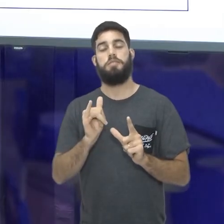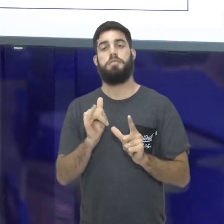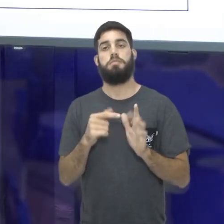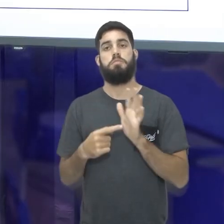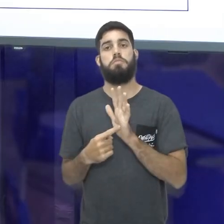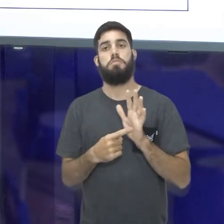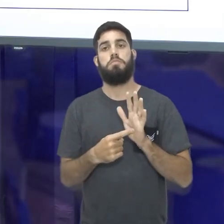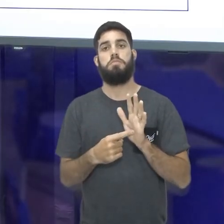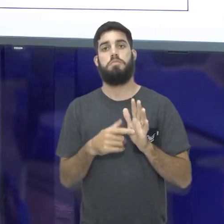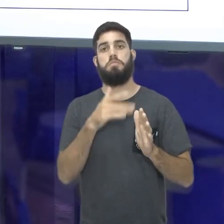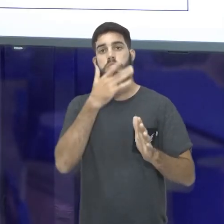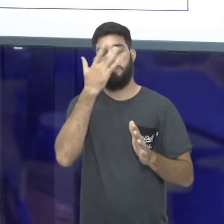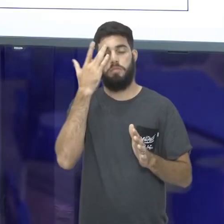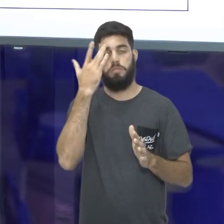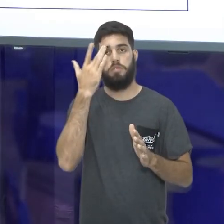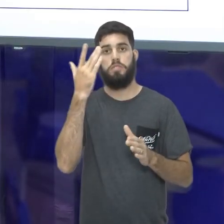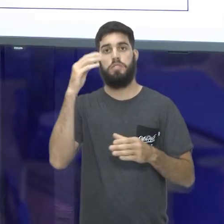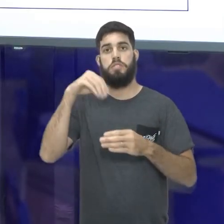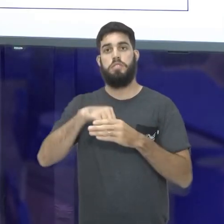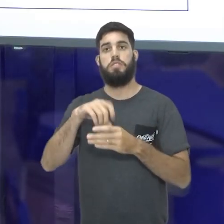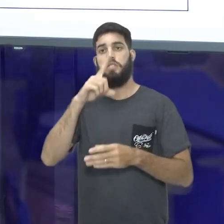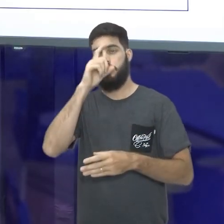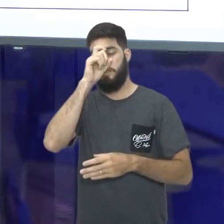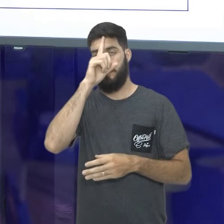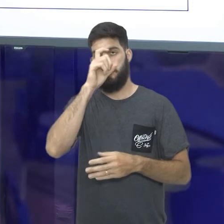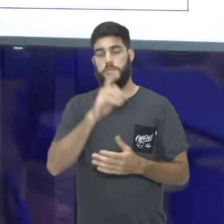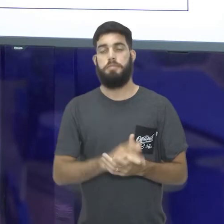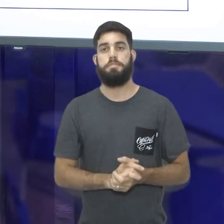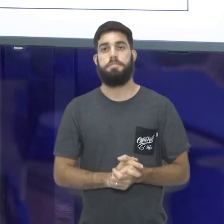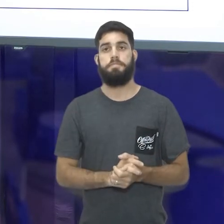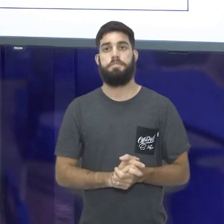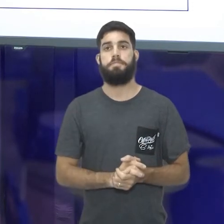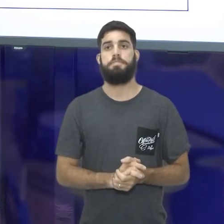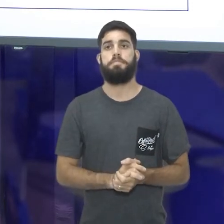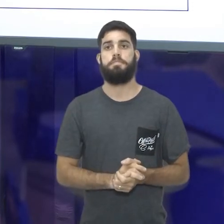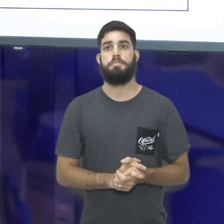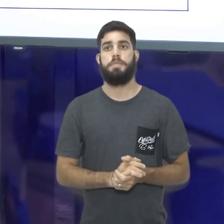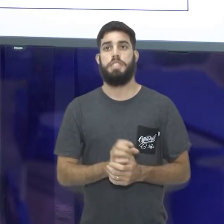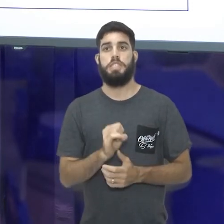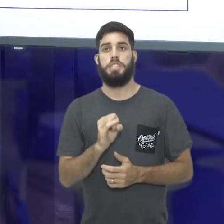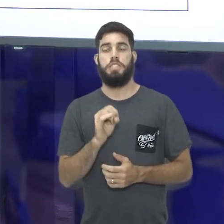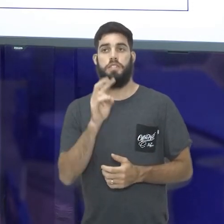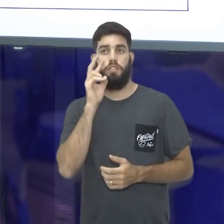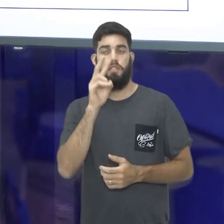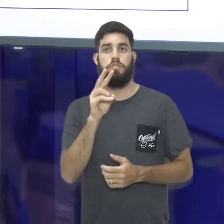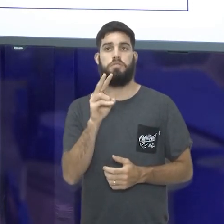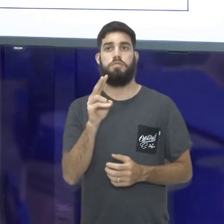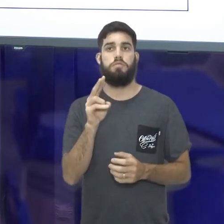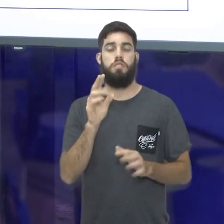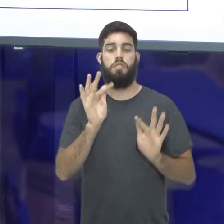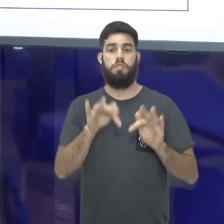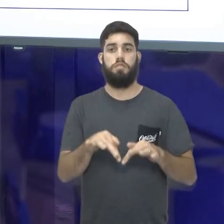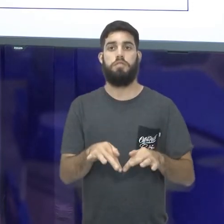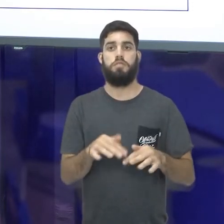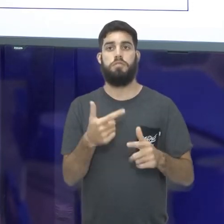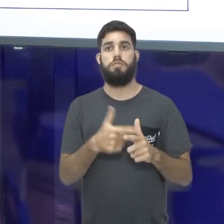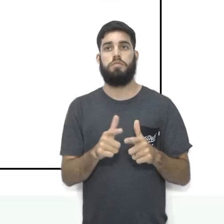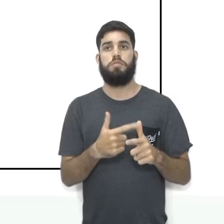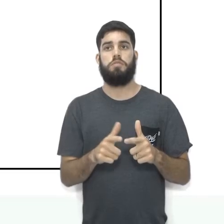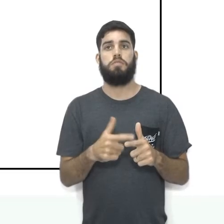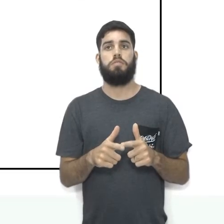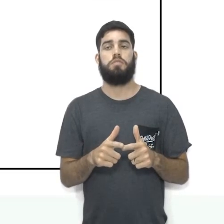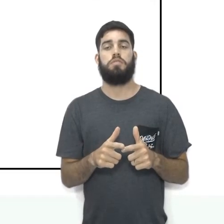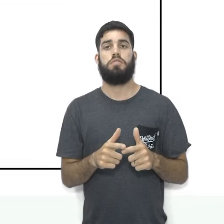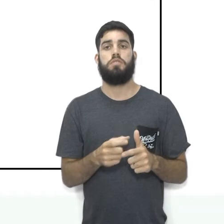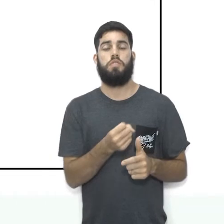justamente a quantidade de pessoas que estão internadas. Se observarmos aqui o final do nosso problema, vemos